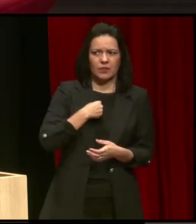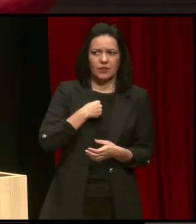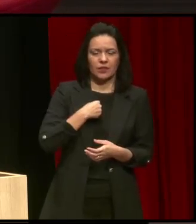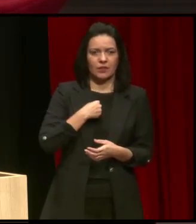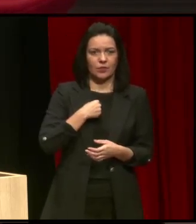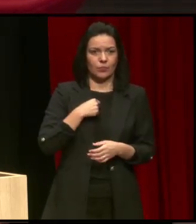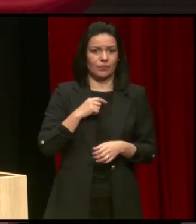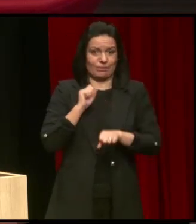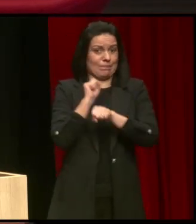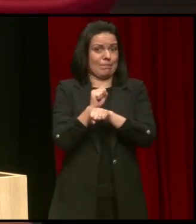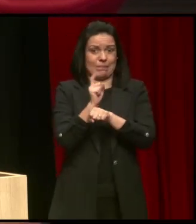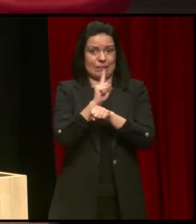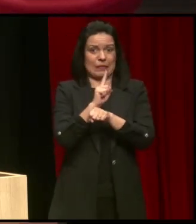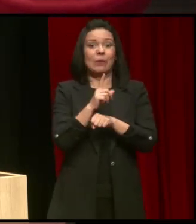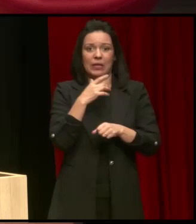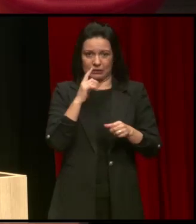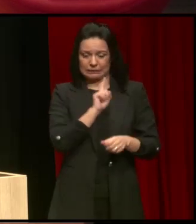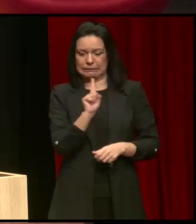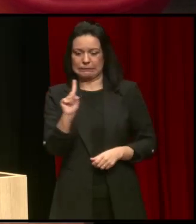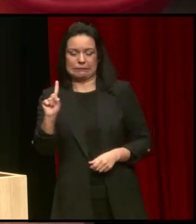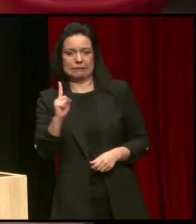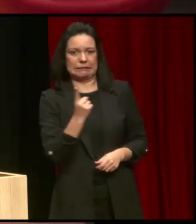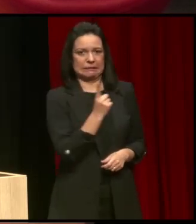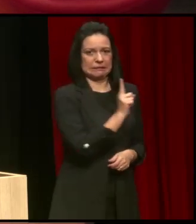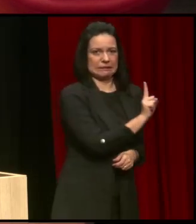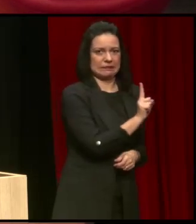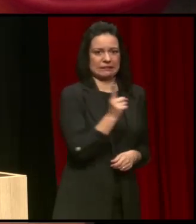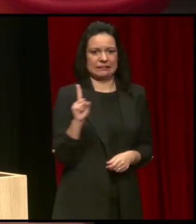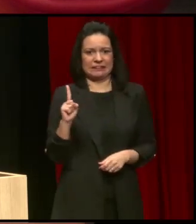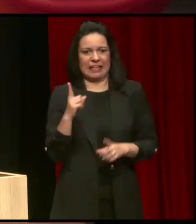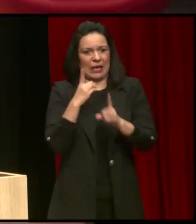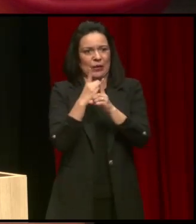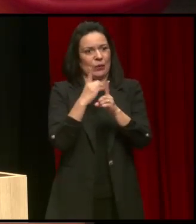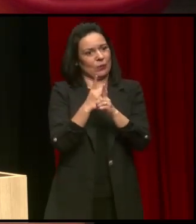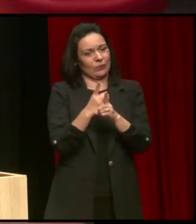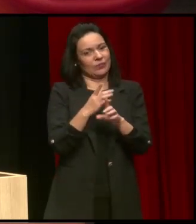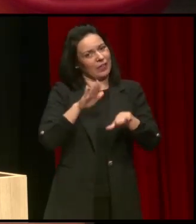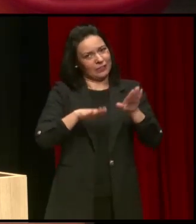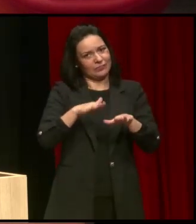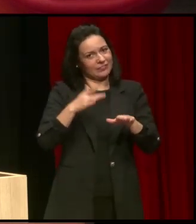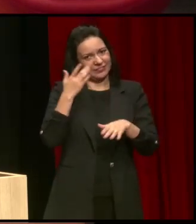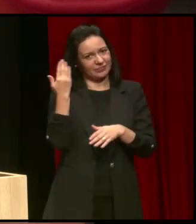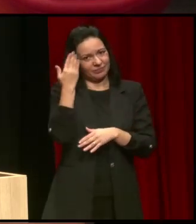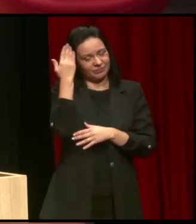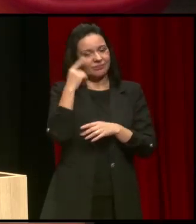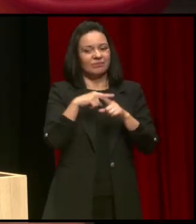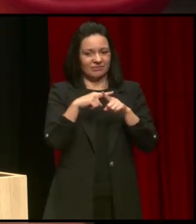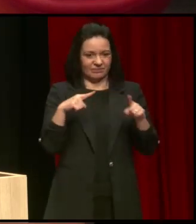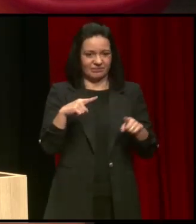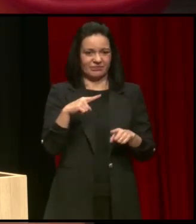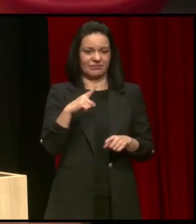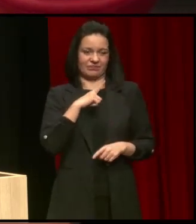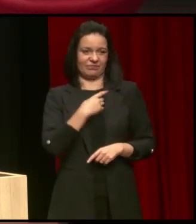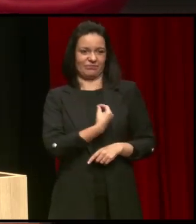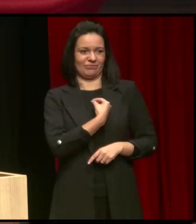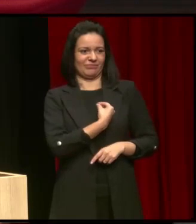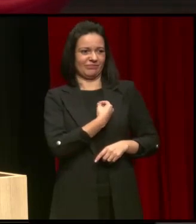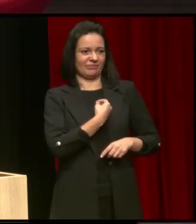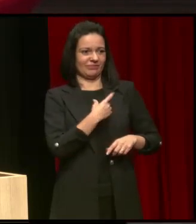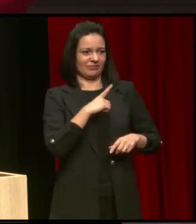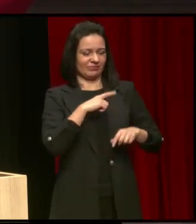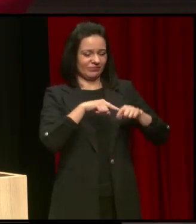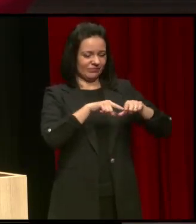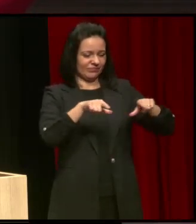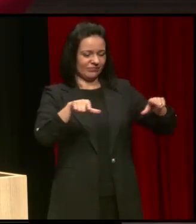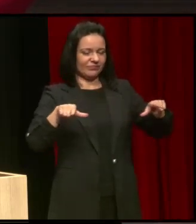fico parado. Então, o caminho para lá e para cá vai ser difícil me acharem todo o tempo, tá bom? Mas eu estou aqui na frente, eu estou